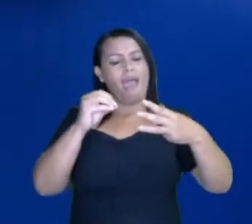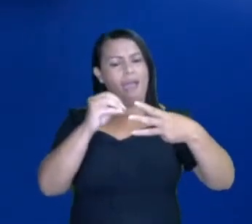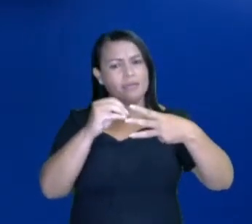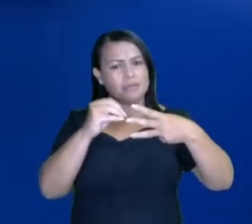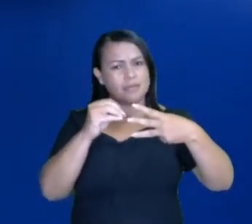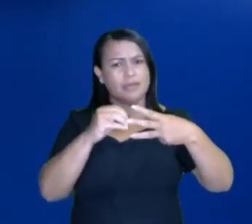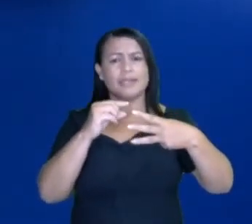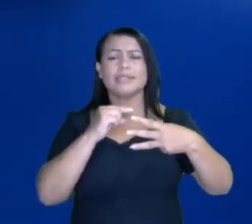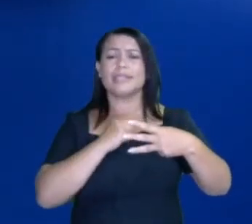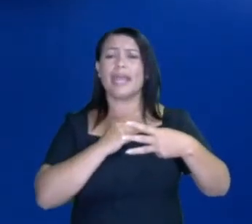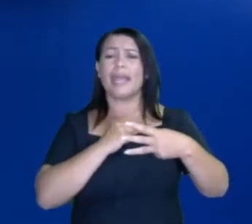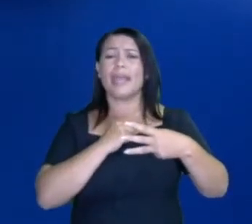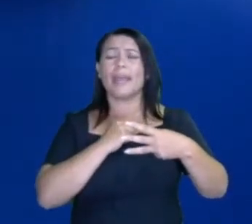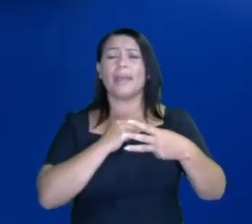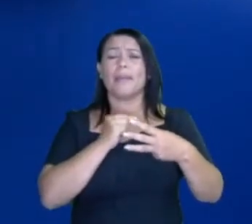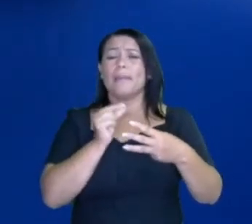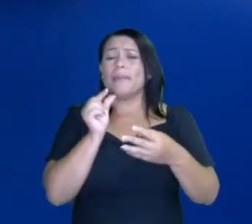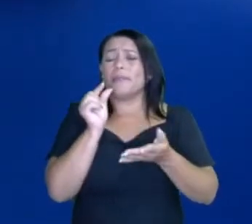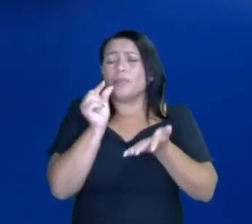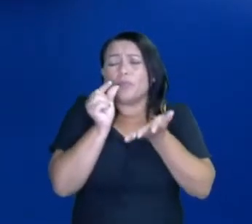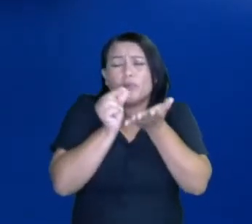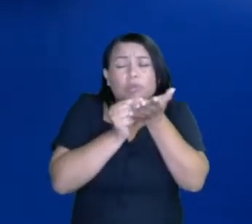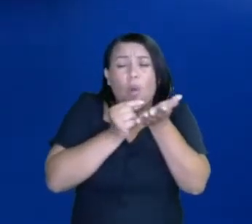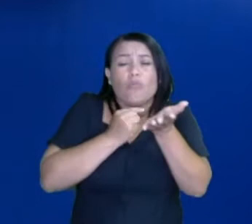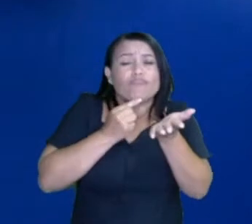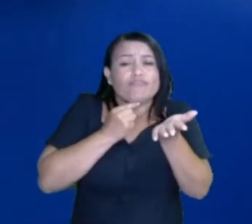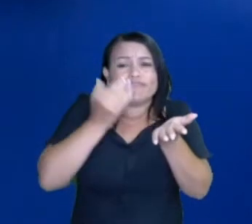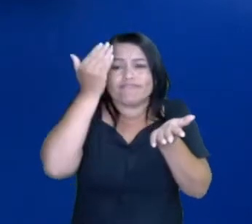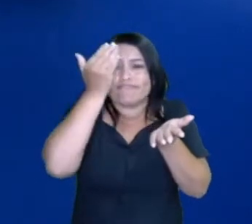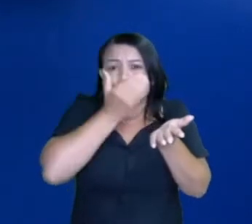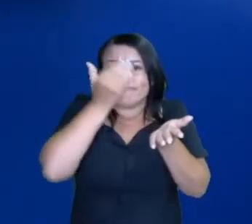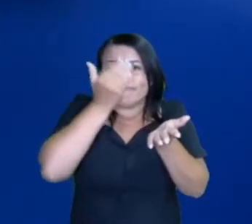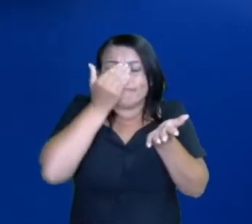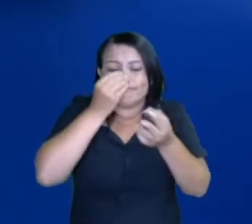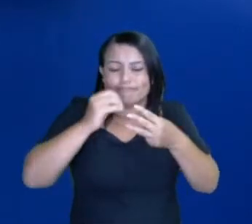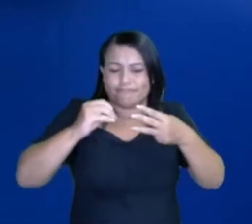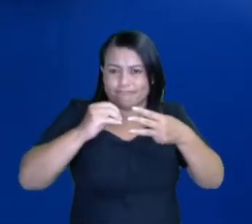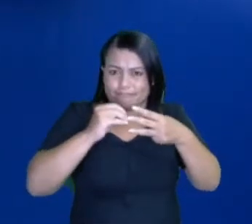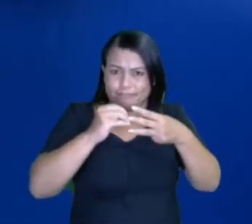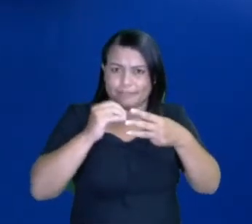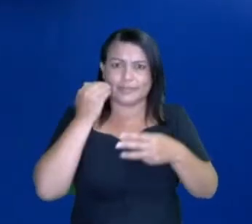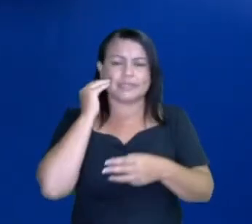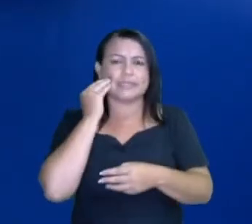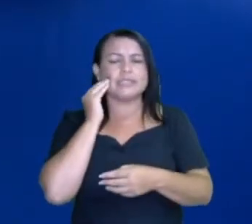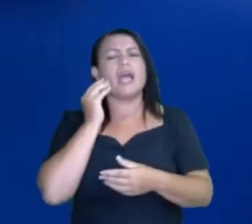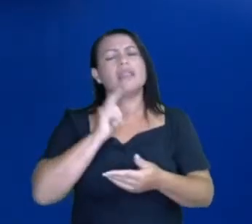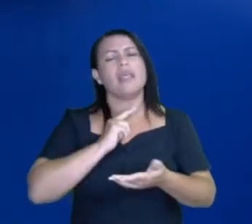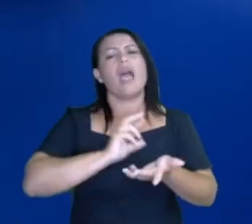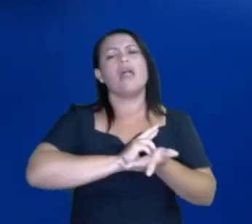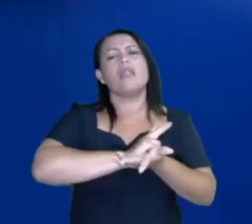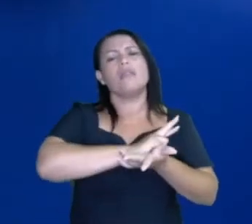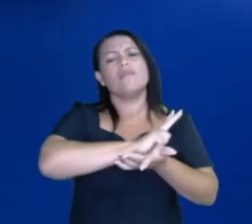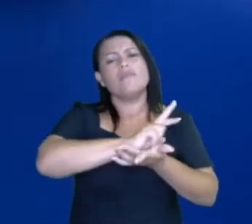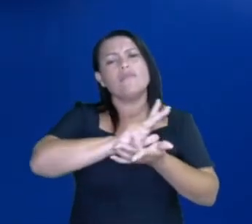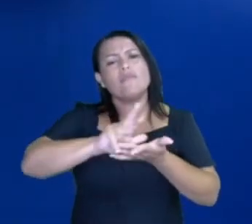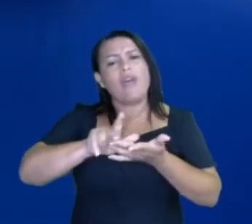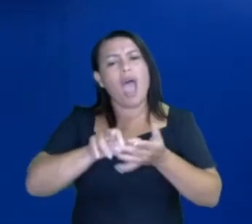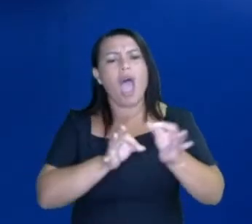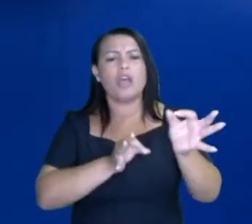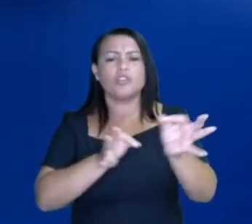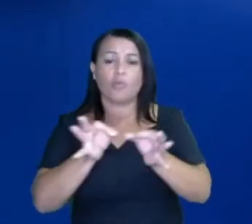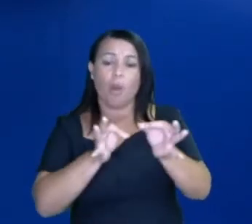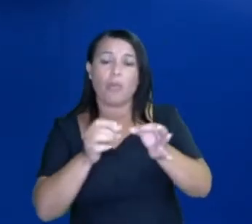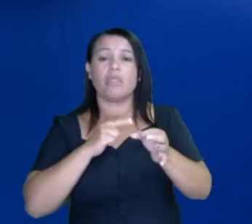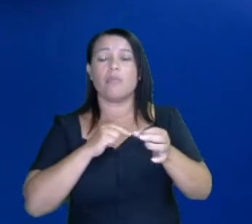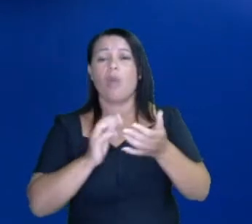cerca de 1000 vezes menor do que aquela distância entre o tracinho e o outro. E tem diversos formatos. Temos